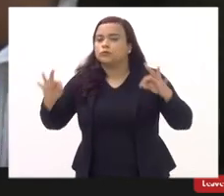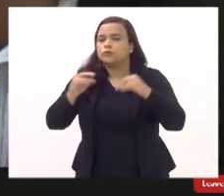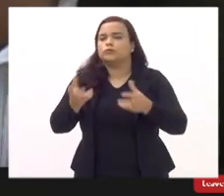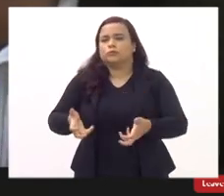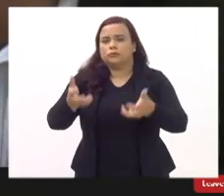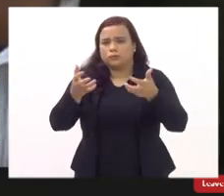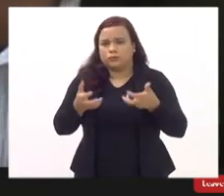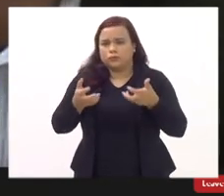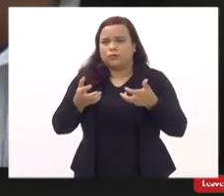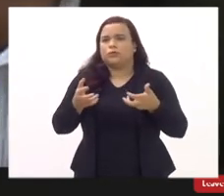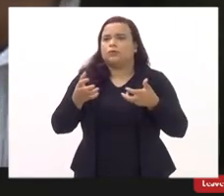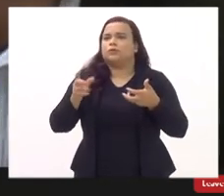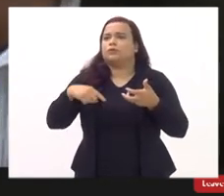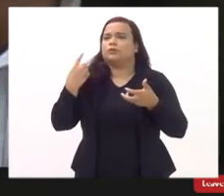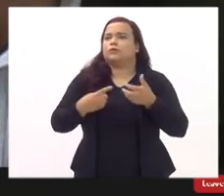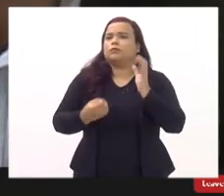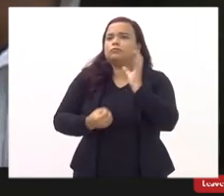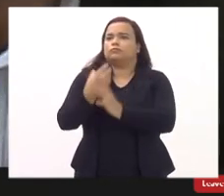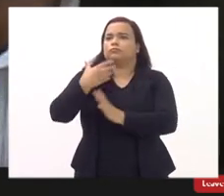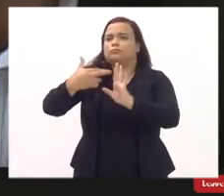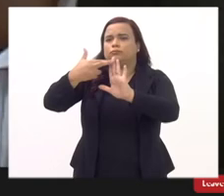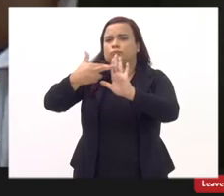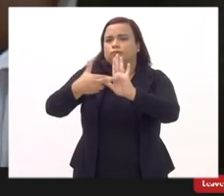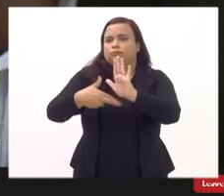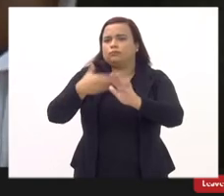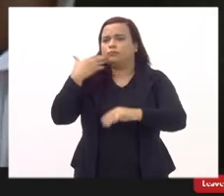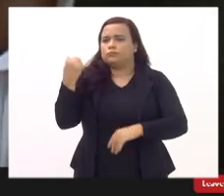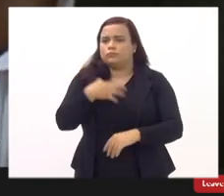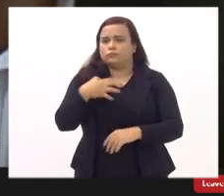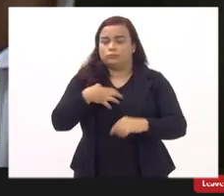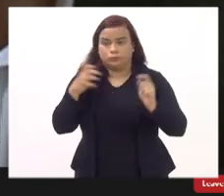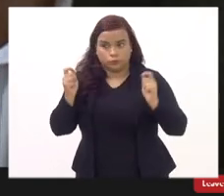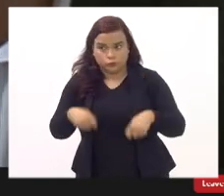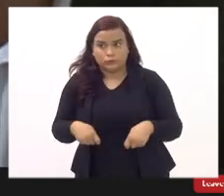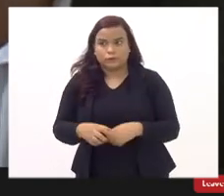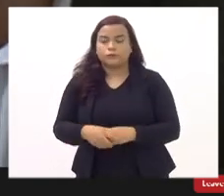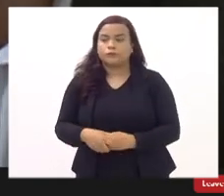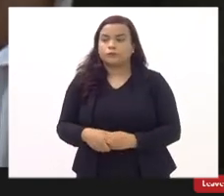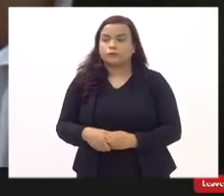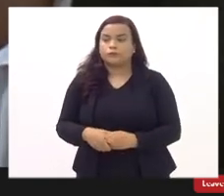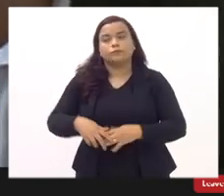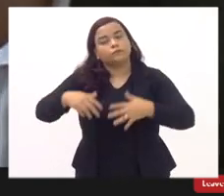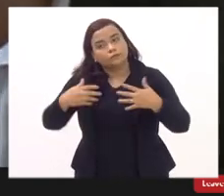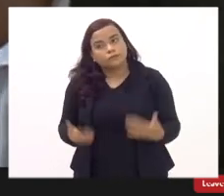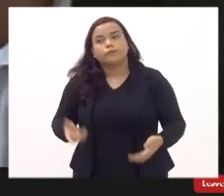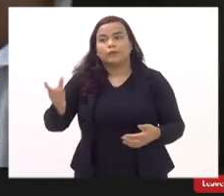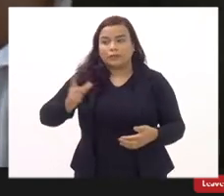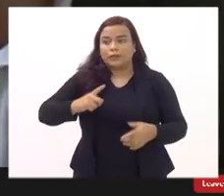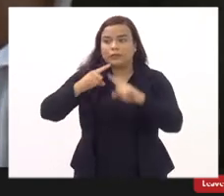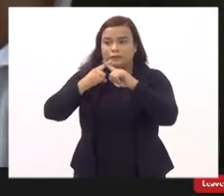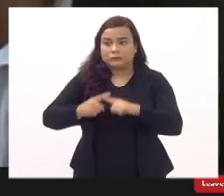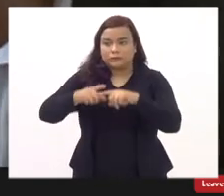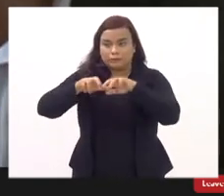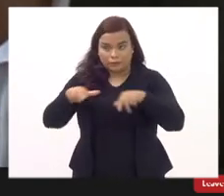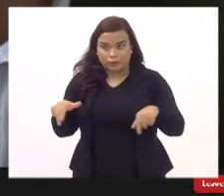poder regulamentar da melhor forma possível. E aí a gente tem alguns desafios